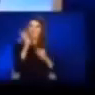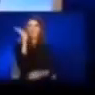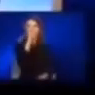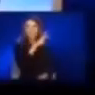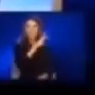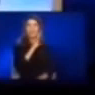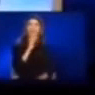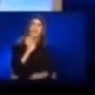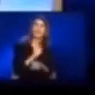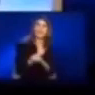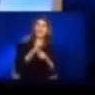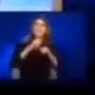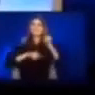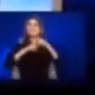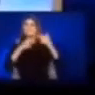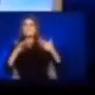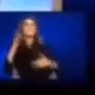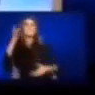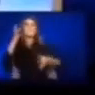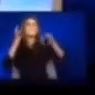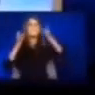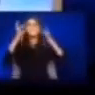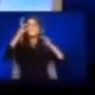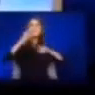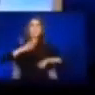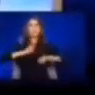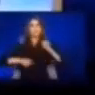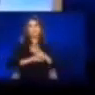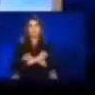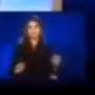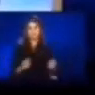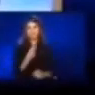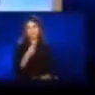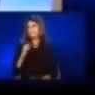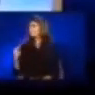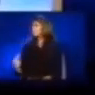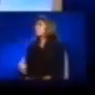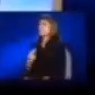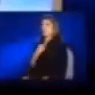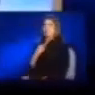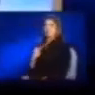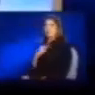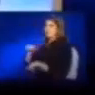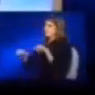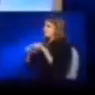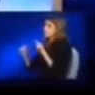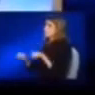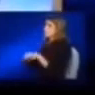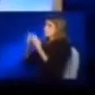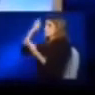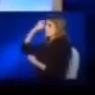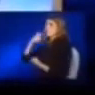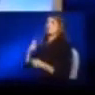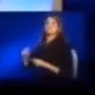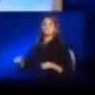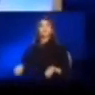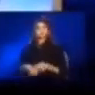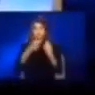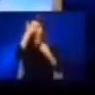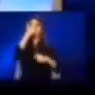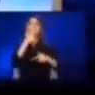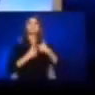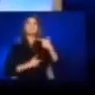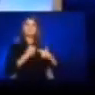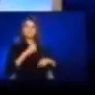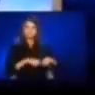Então, acessórios e adereços, então, de carnaval é impossível, não pode. Não pode. Não pode, já atrapalha, isso pode causar um problema, né? Pode usar na escola de